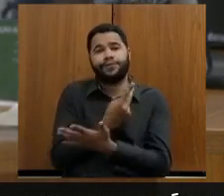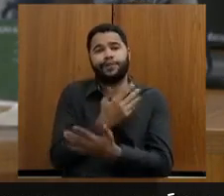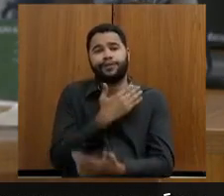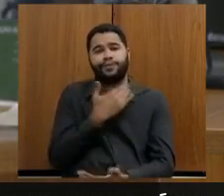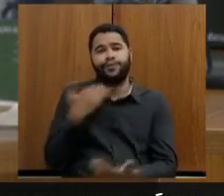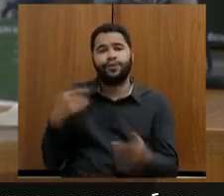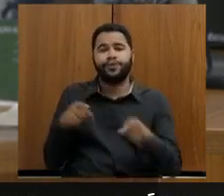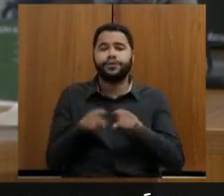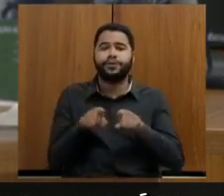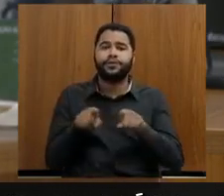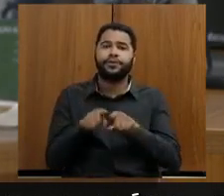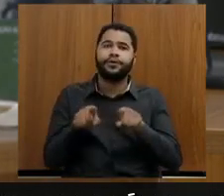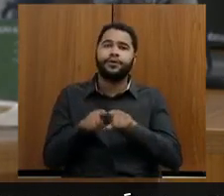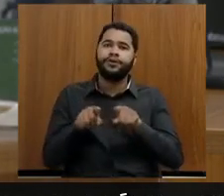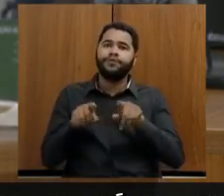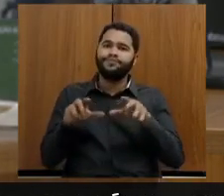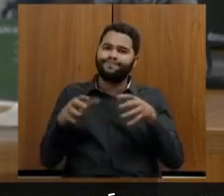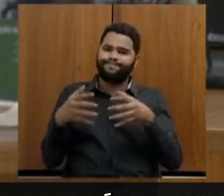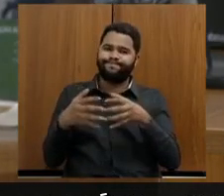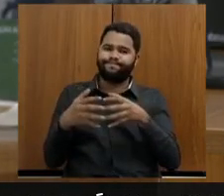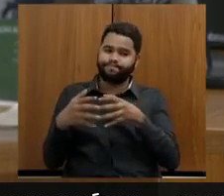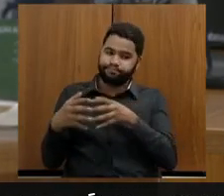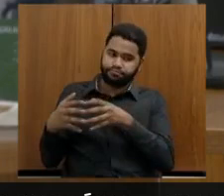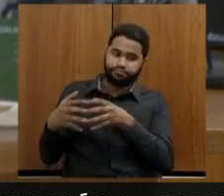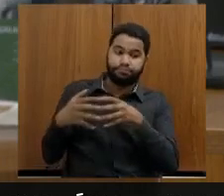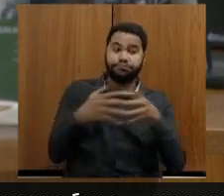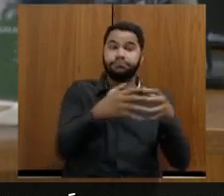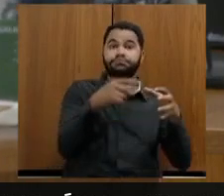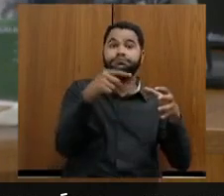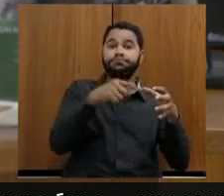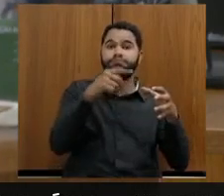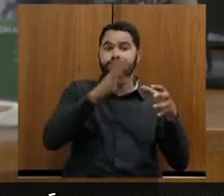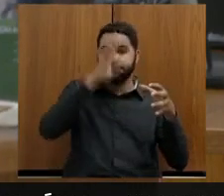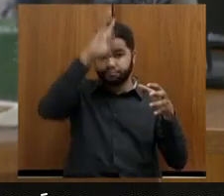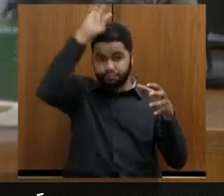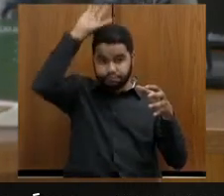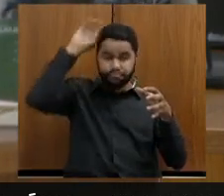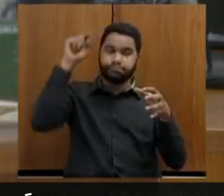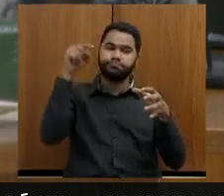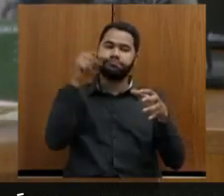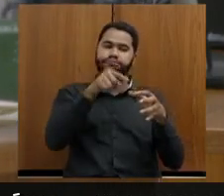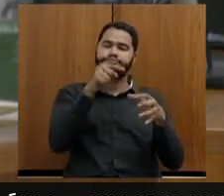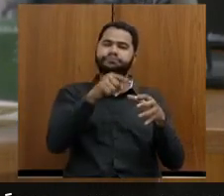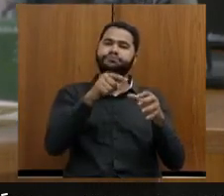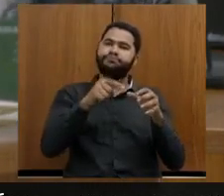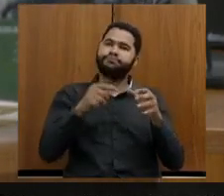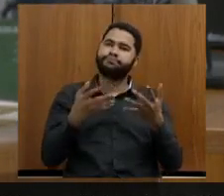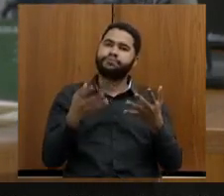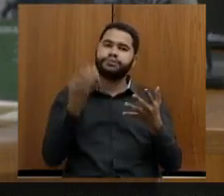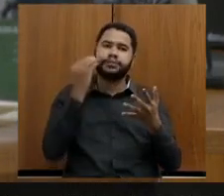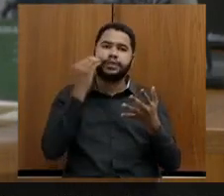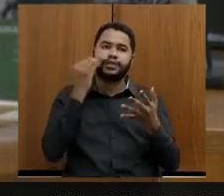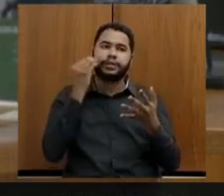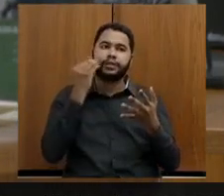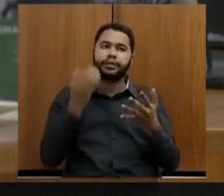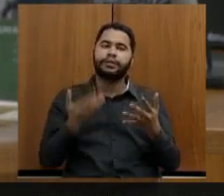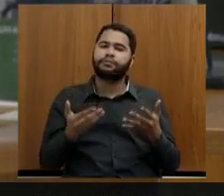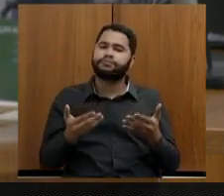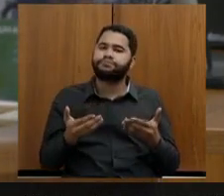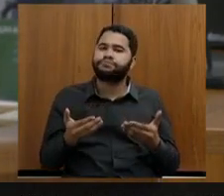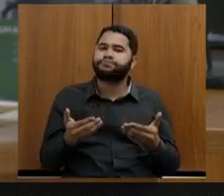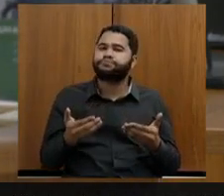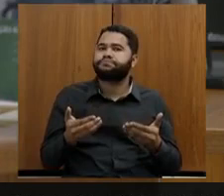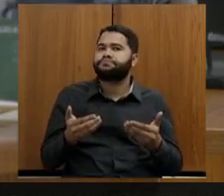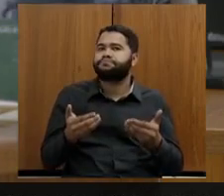EA ida do bombeiros para lá vai vai fazer com que essa aí foi para lá para fazer com que que ela